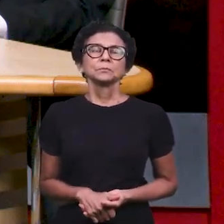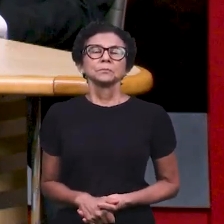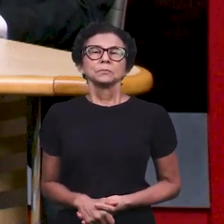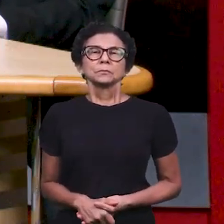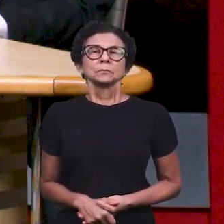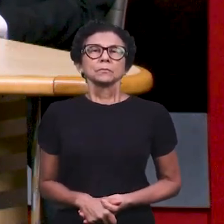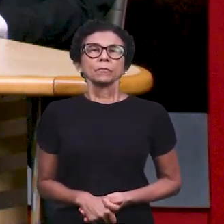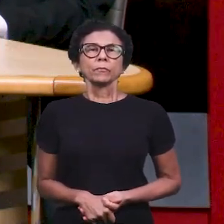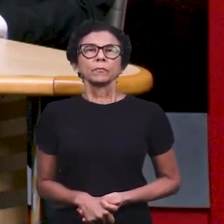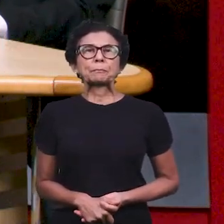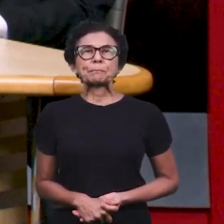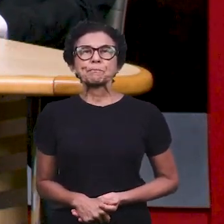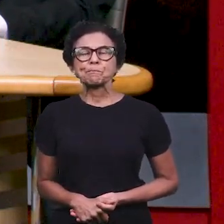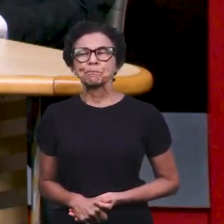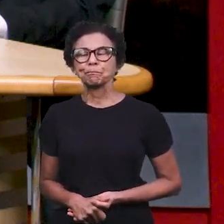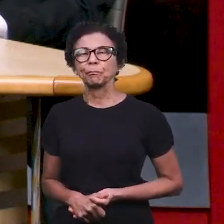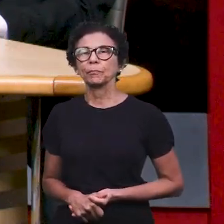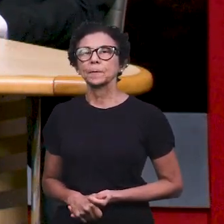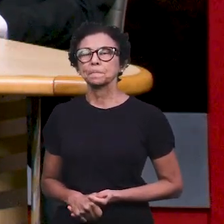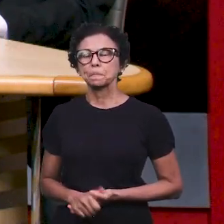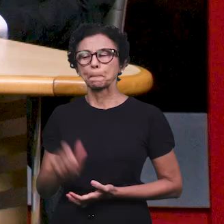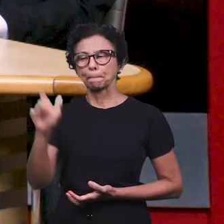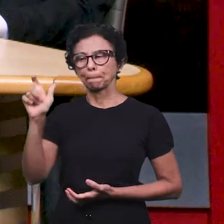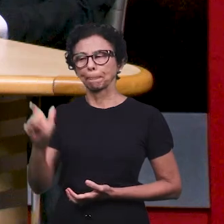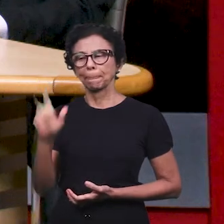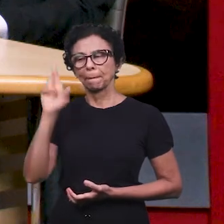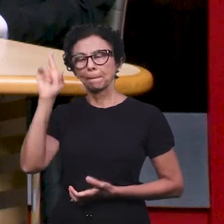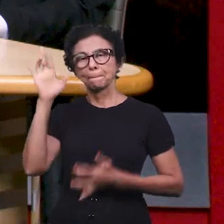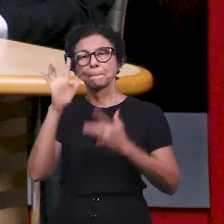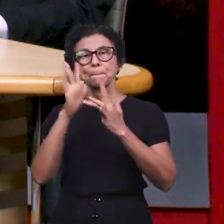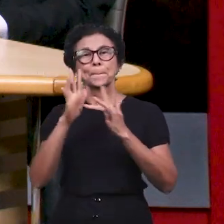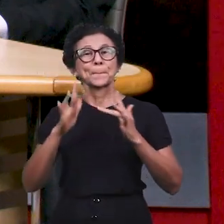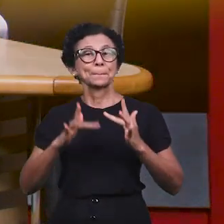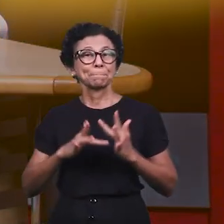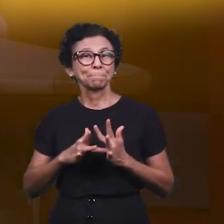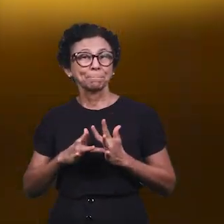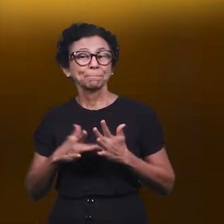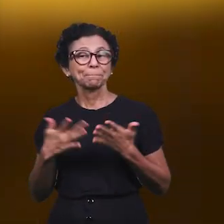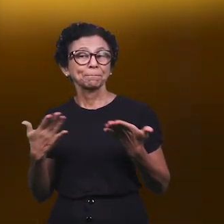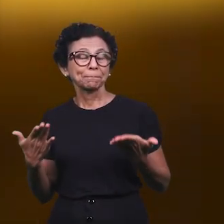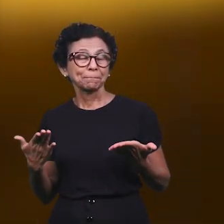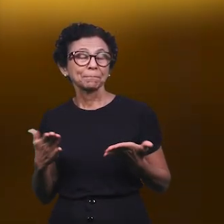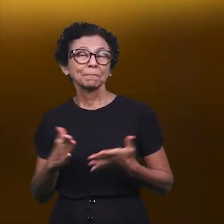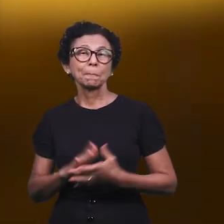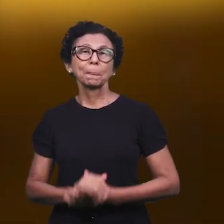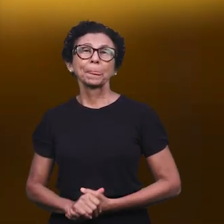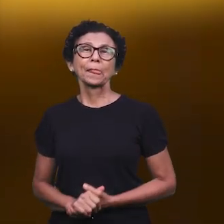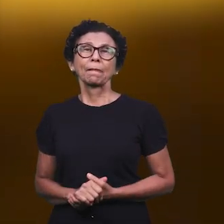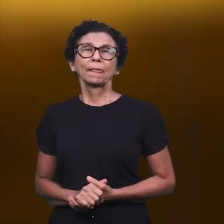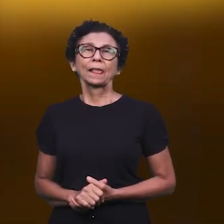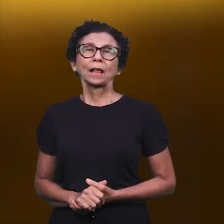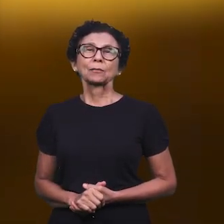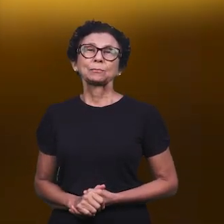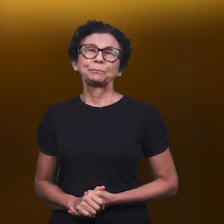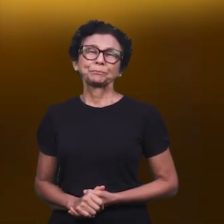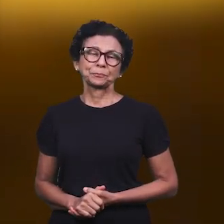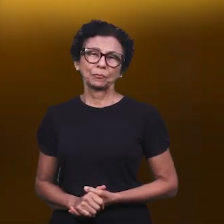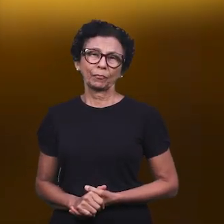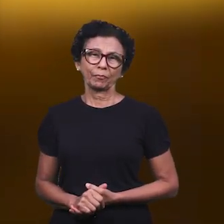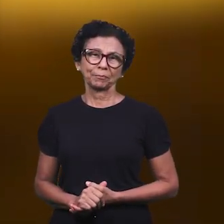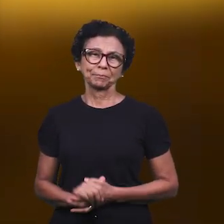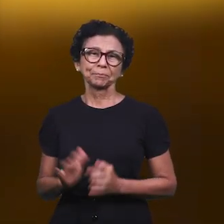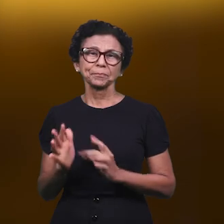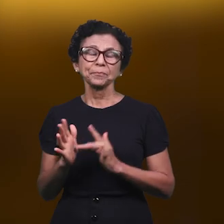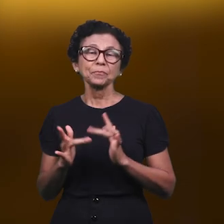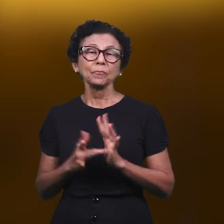Jesus. O Senhor Jesus, em um determinado momento, ele chega e ele fala: eu vim cuidar dos negócios de meu